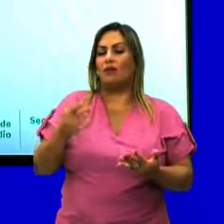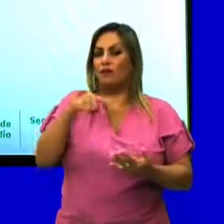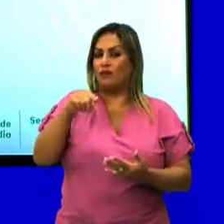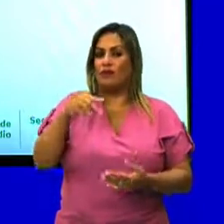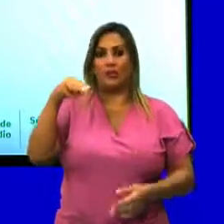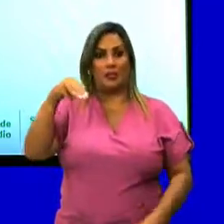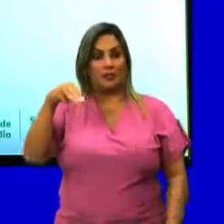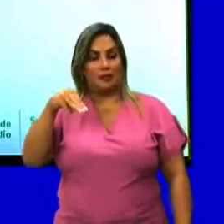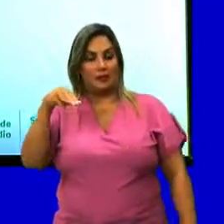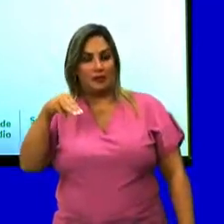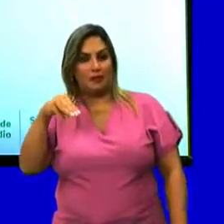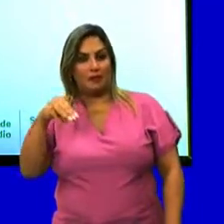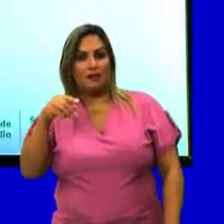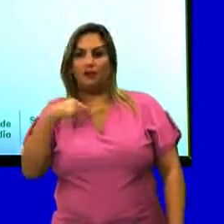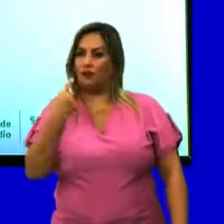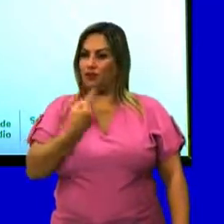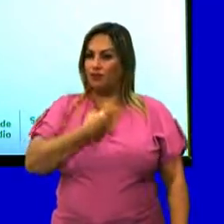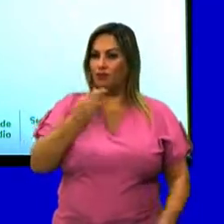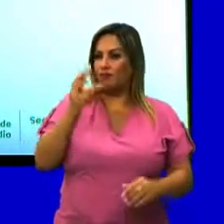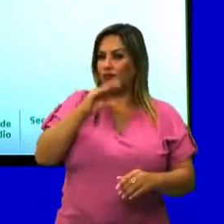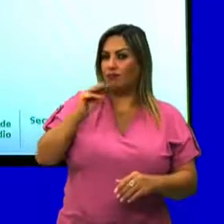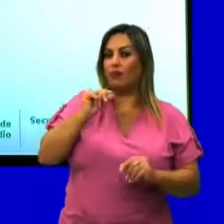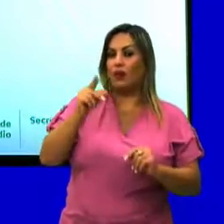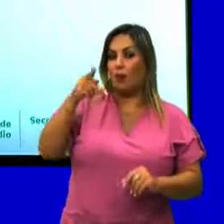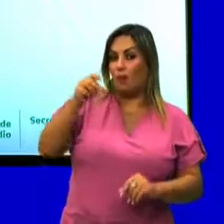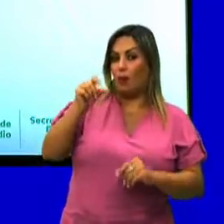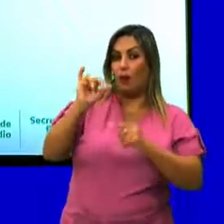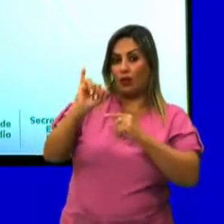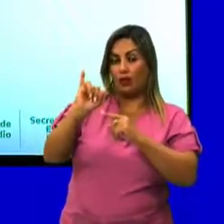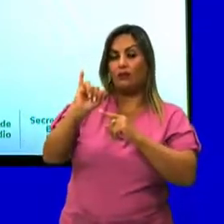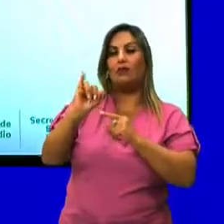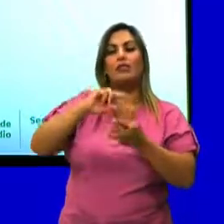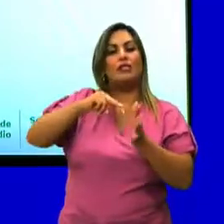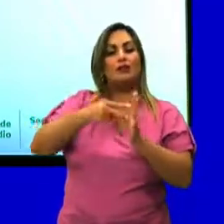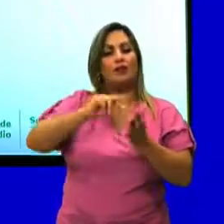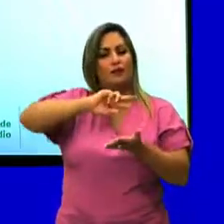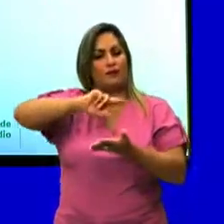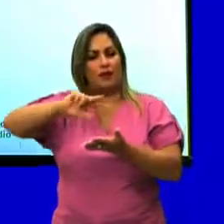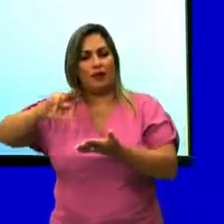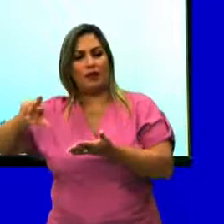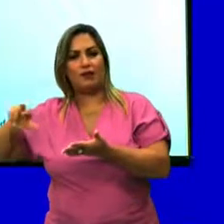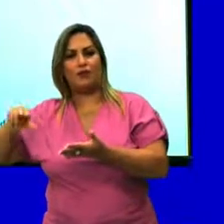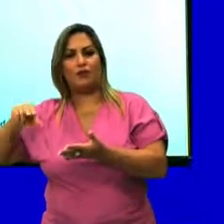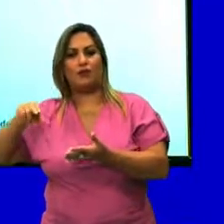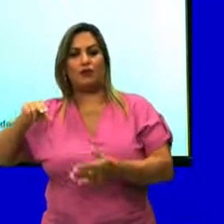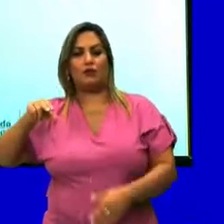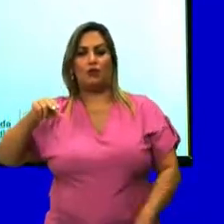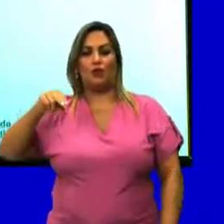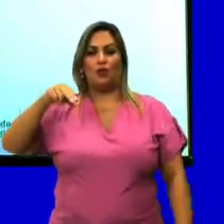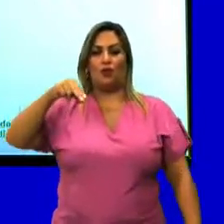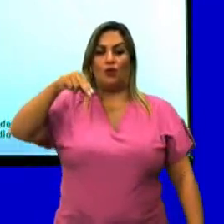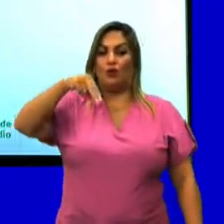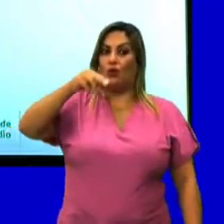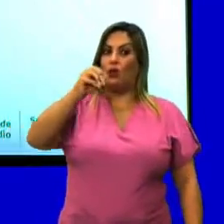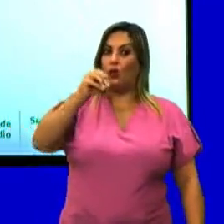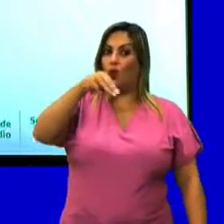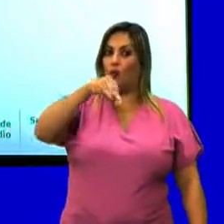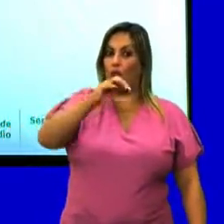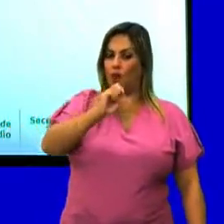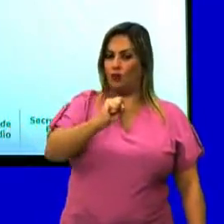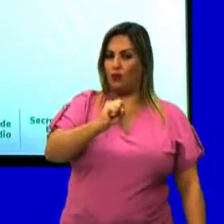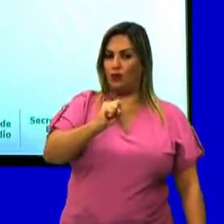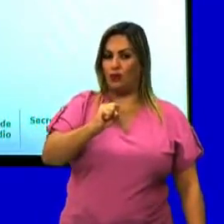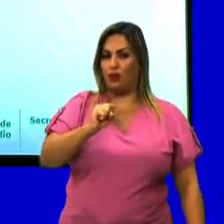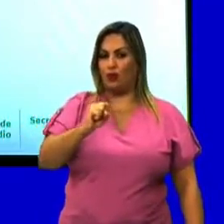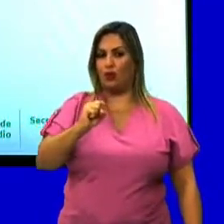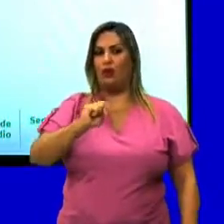vocês não matemática O que que a gente ia falar Polly significa muitos monômio aqui a gente vai usar